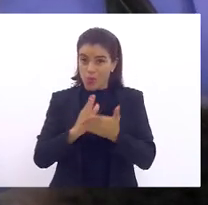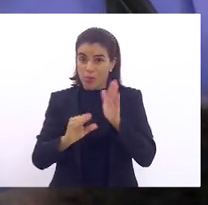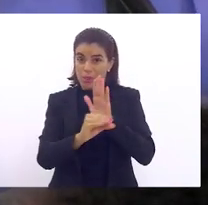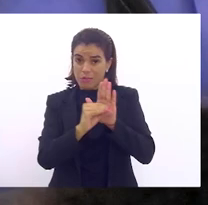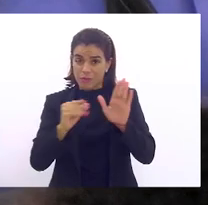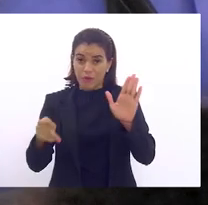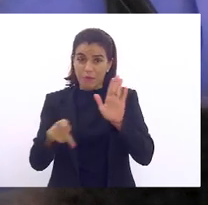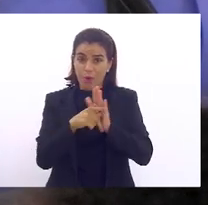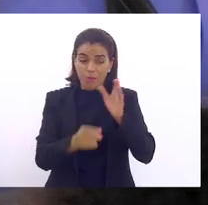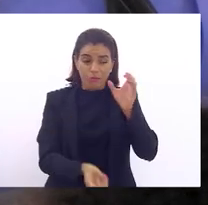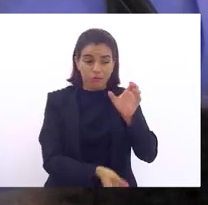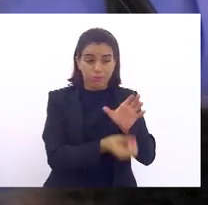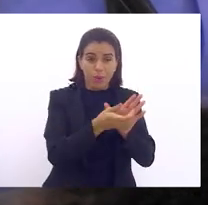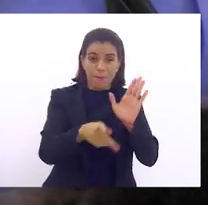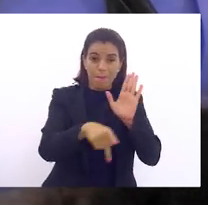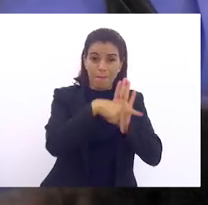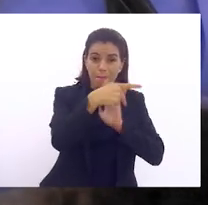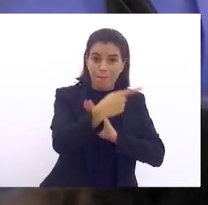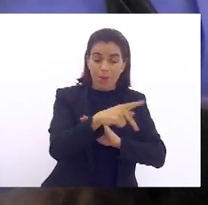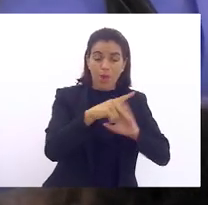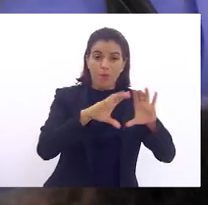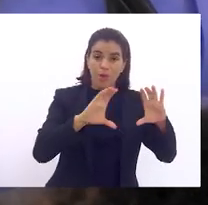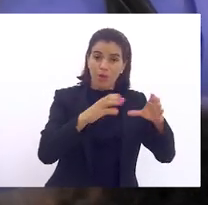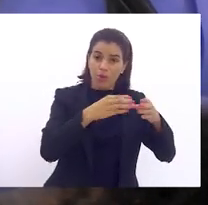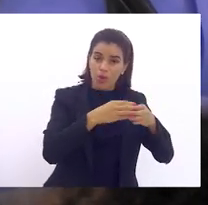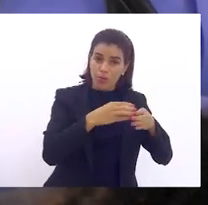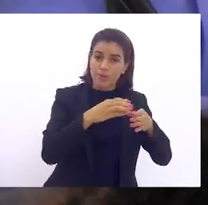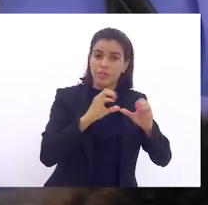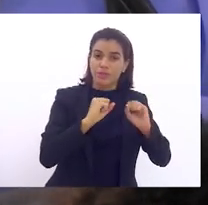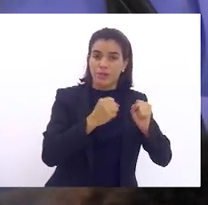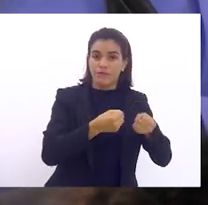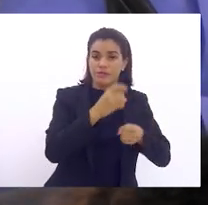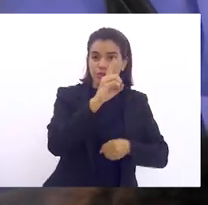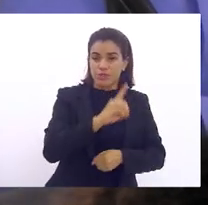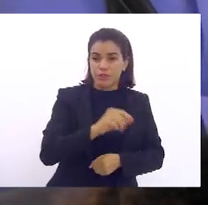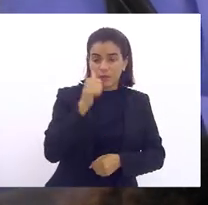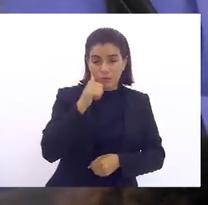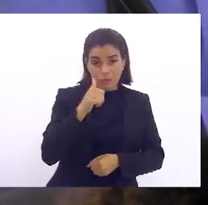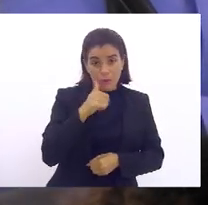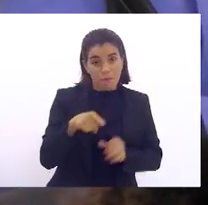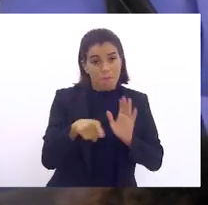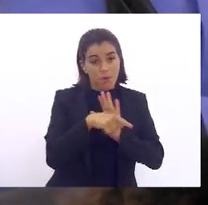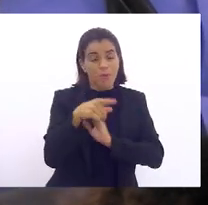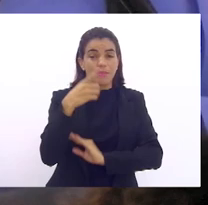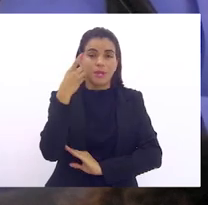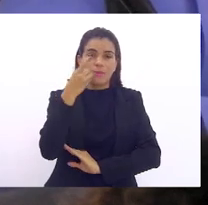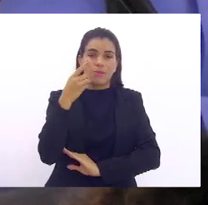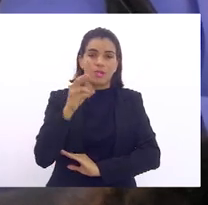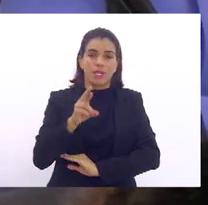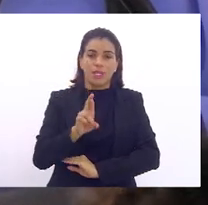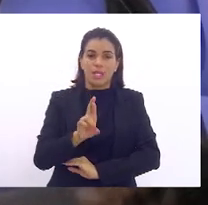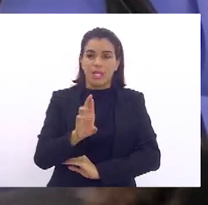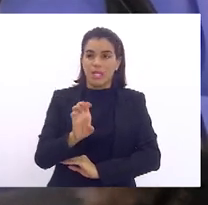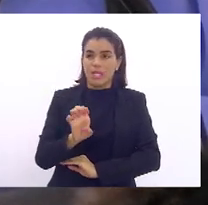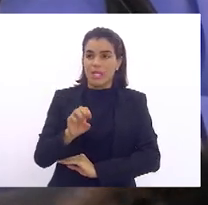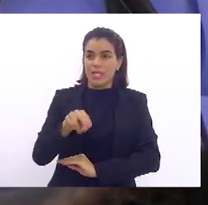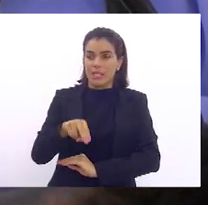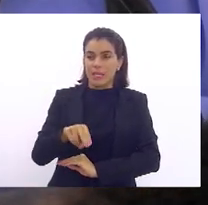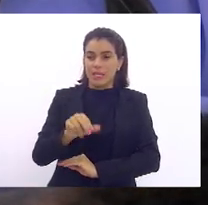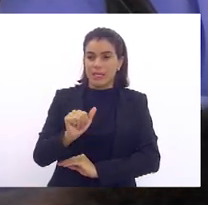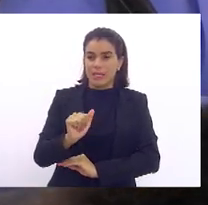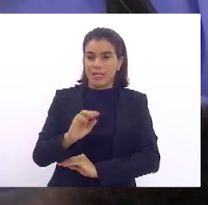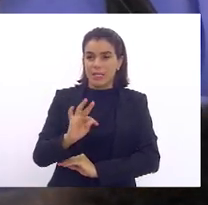comissão algumas delas viam daada Então acho que é important a gente a gente falar isso então a gente agradece também porque isso também